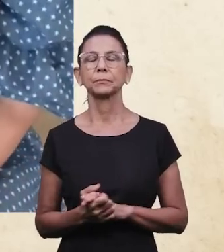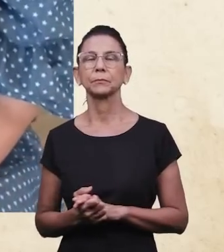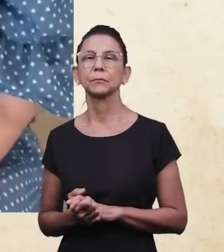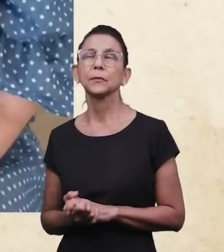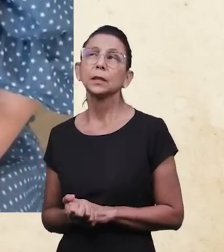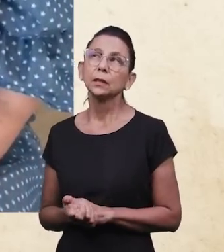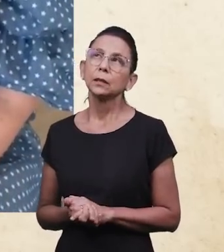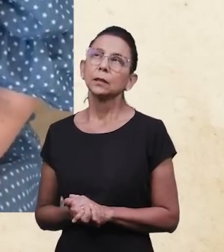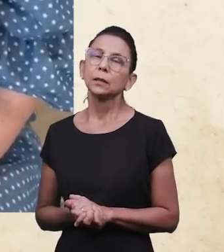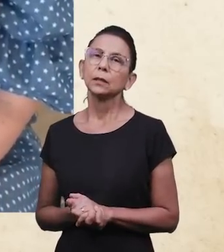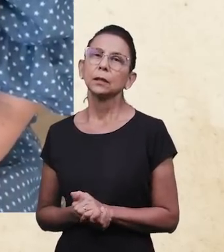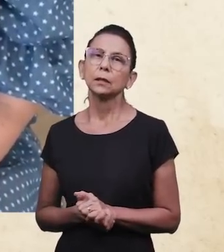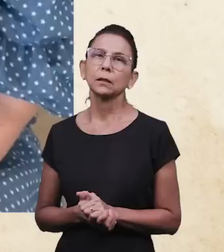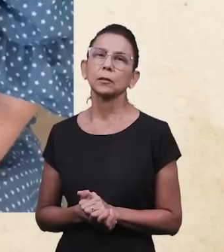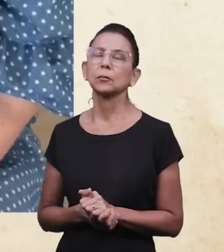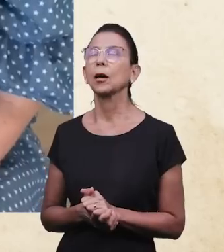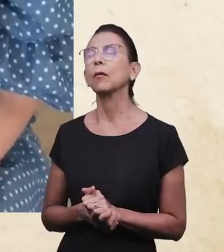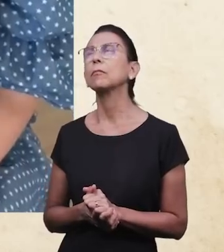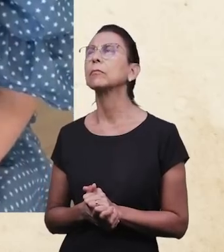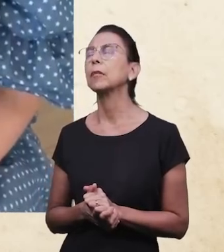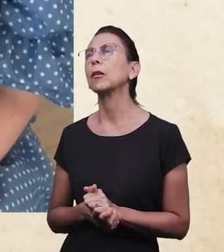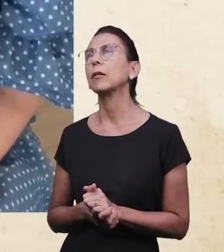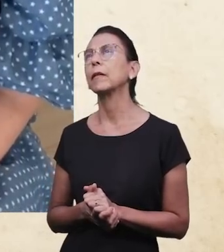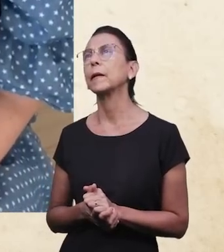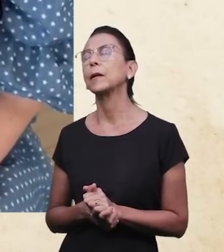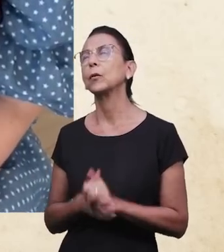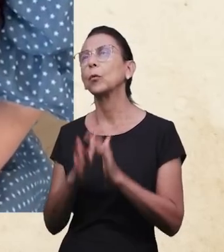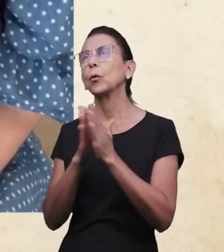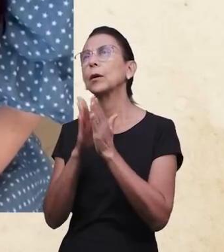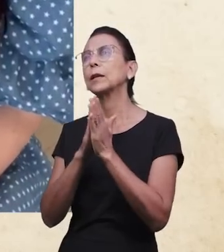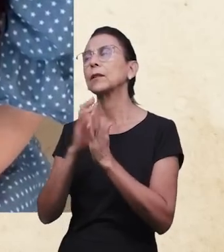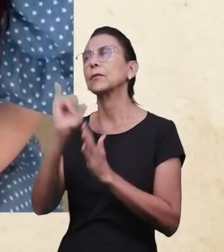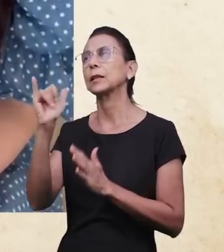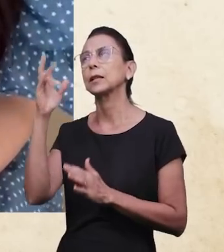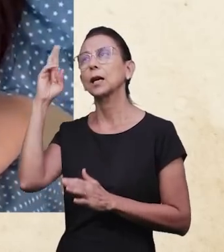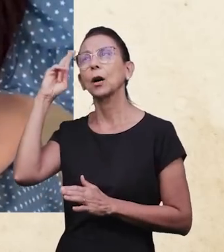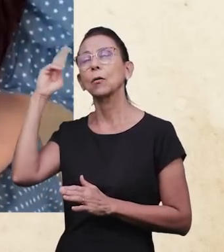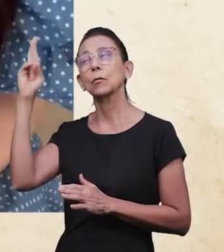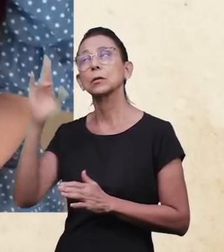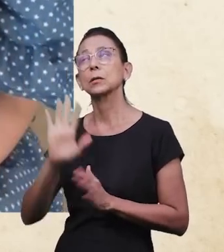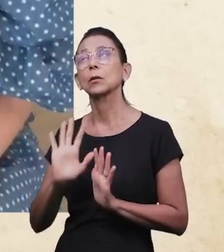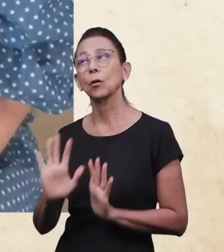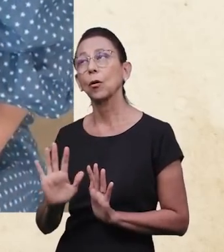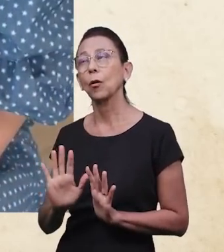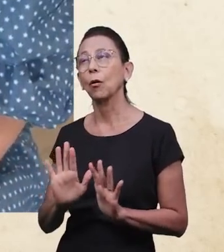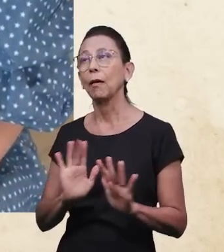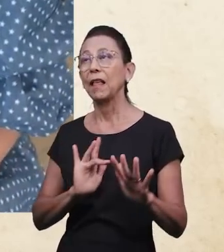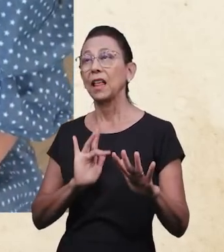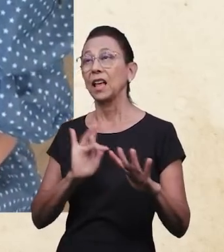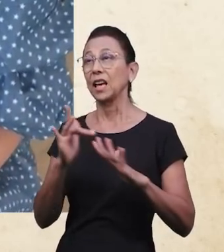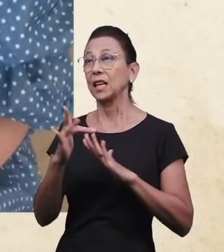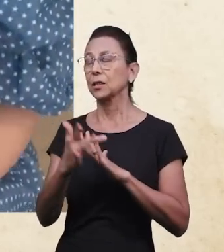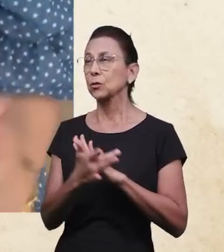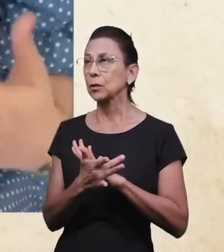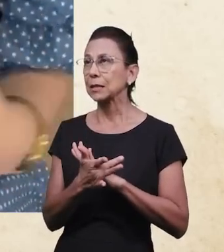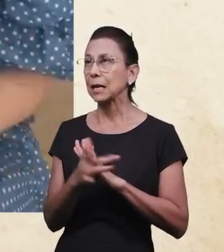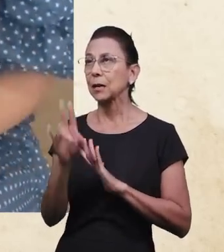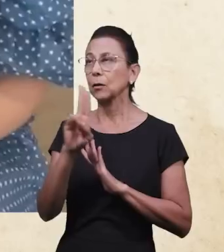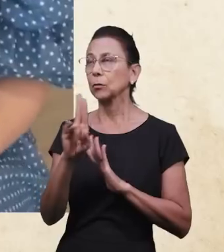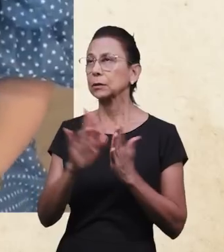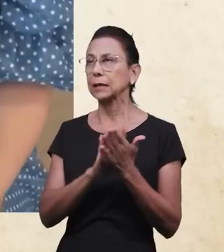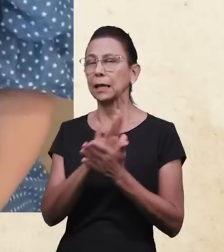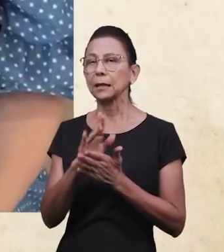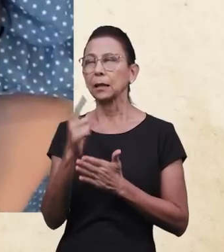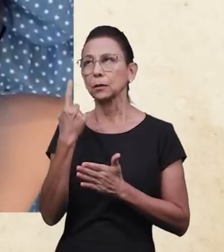diante do Senhor em não utilizar as redes sociais durante uma semana. Então eu ficaria de segunda até segunda sem utilizar nenhum tipo de